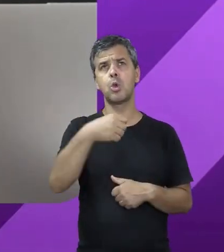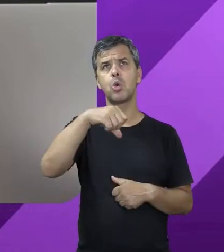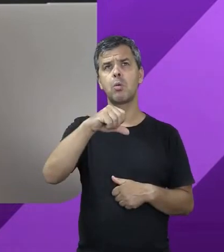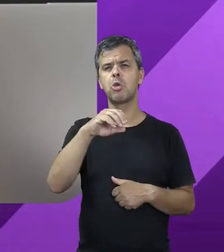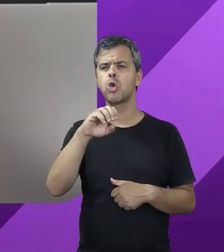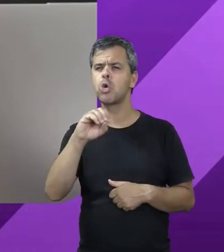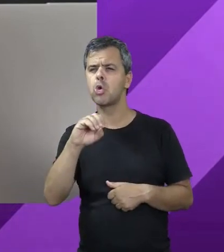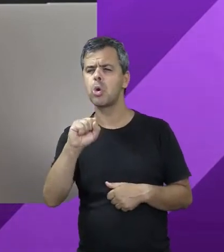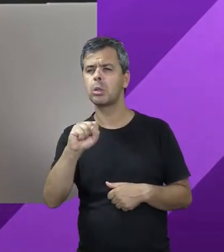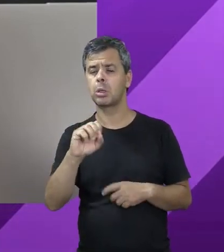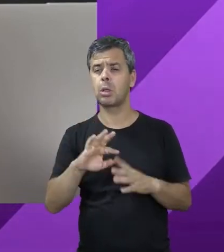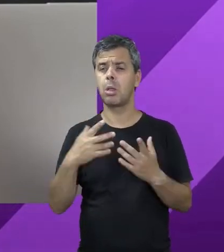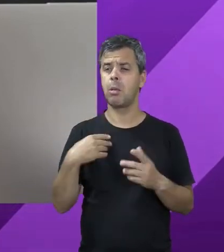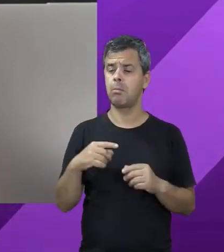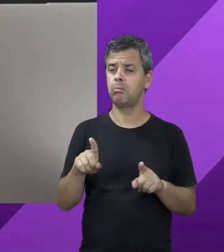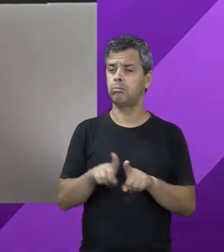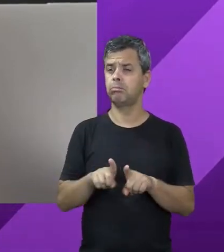gente, inclusive,